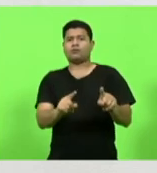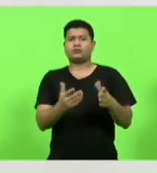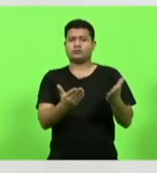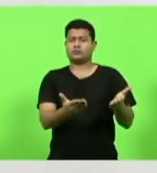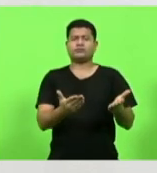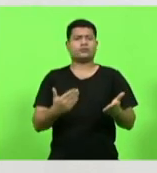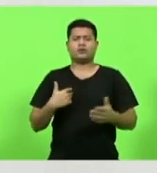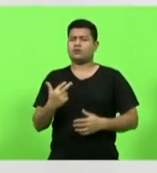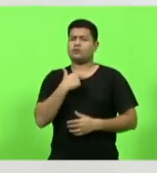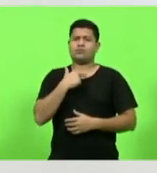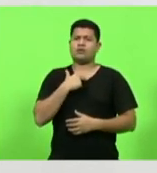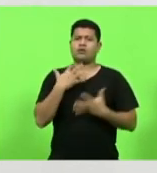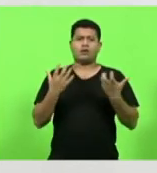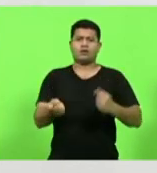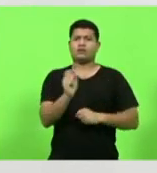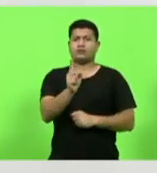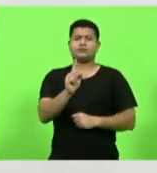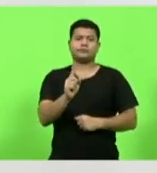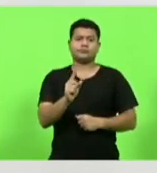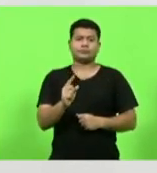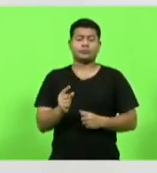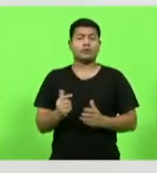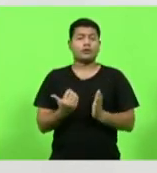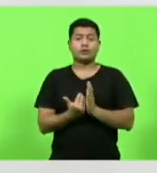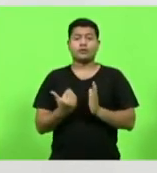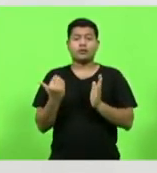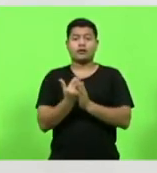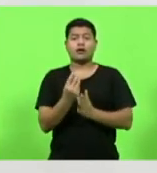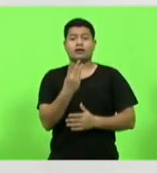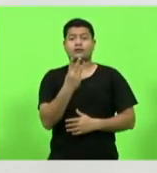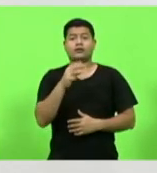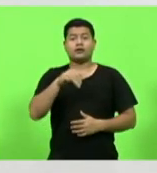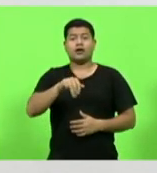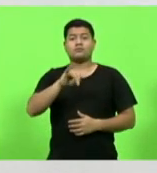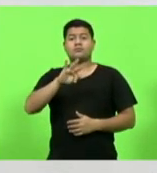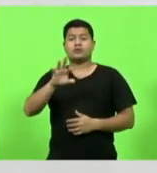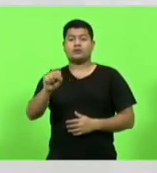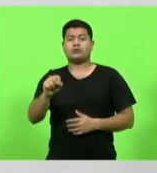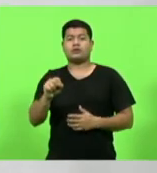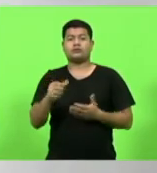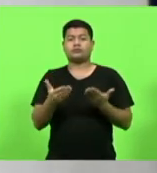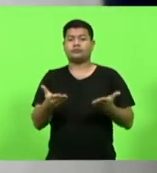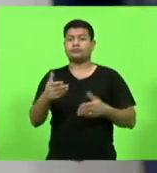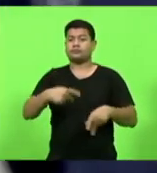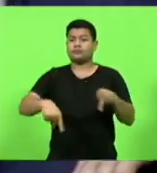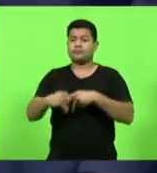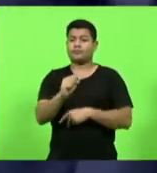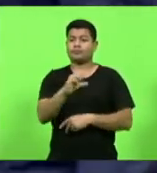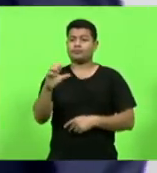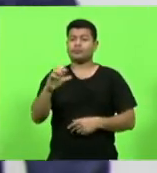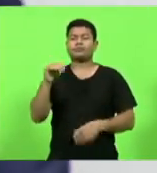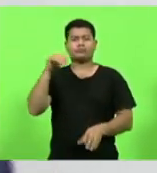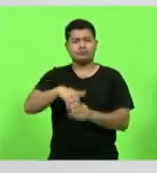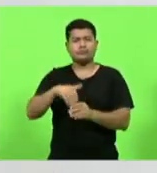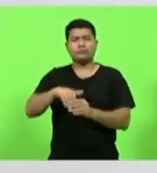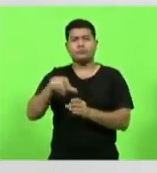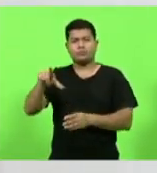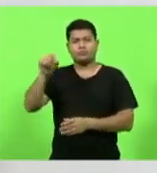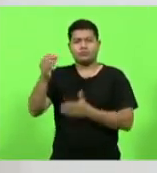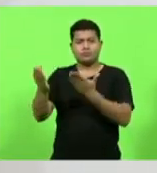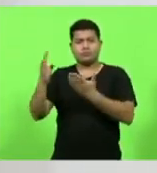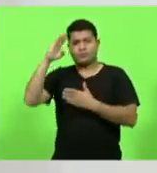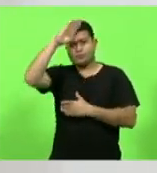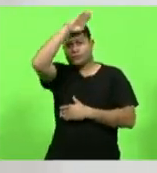com os mais de 3 milhões de catarinenses que votaram no Bolsonaro,